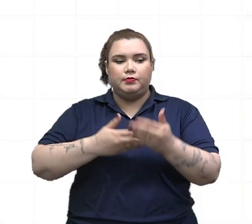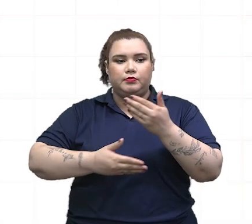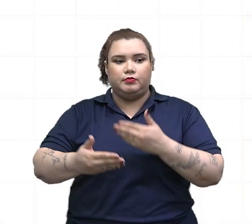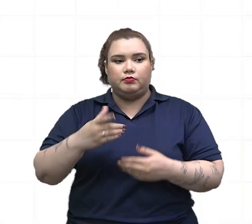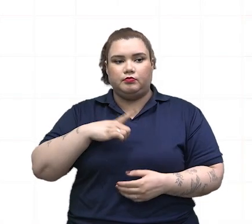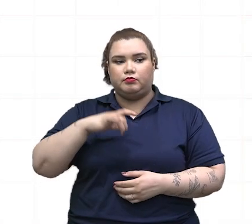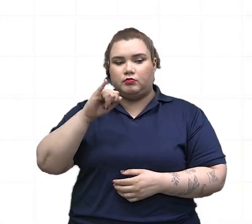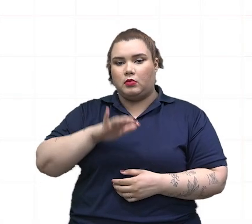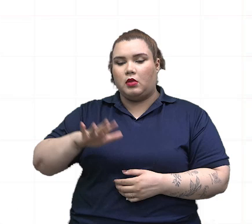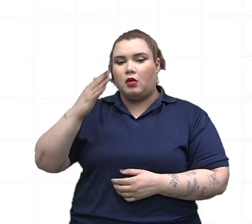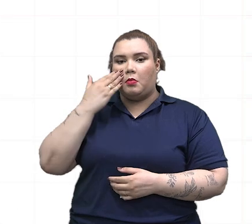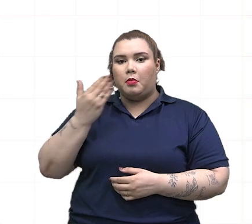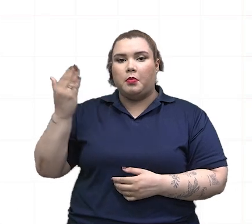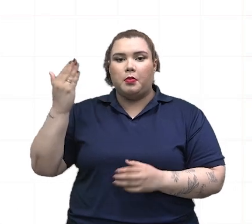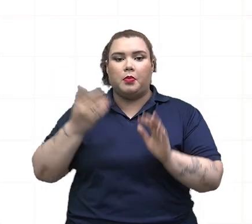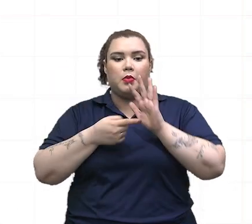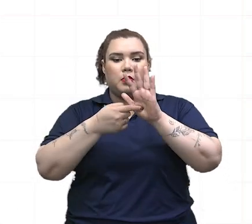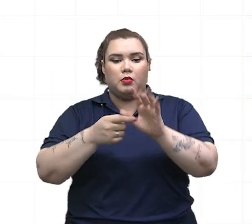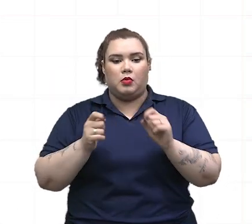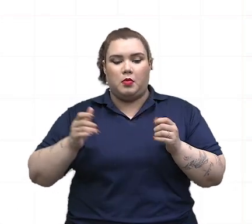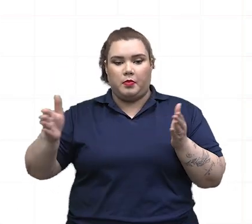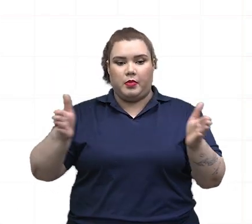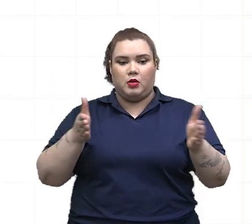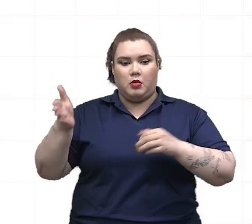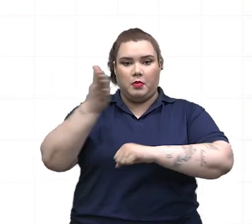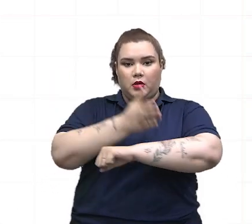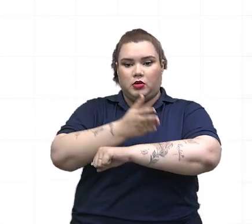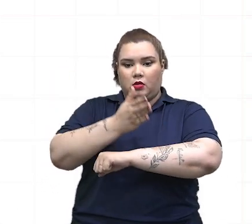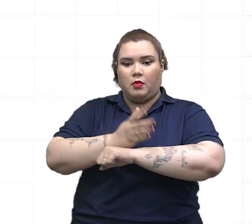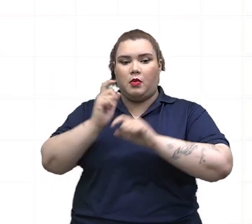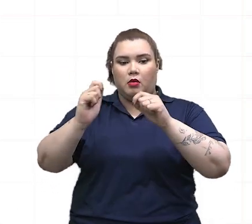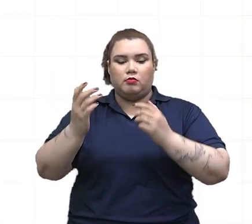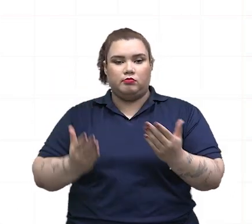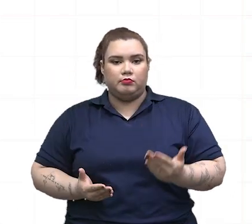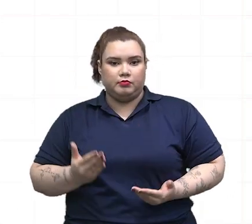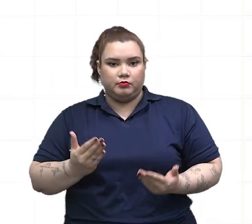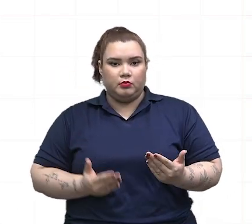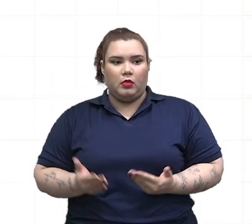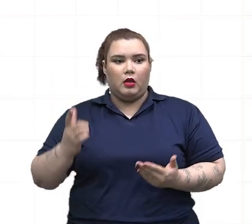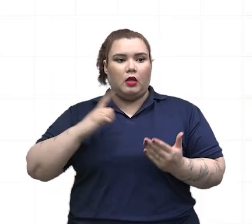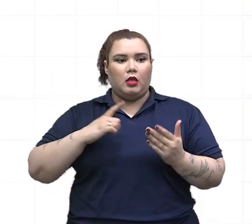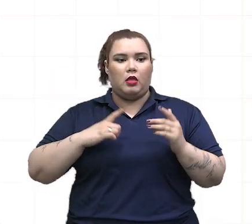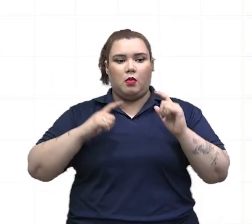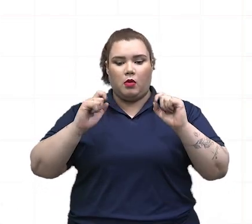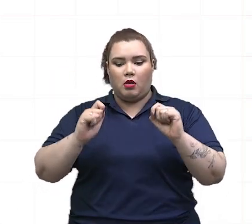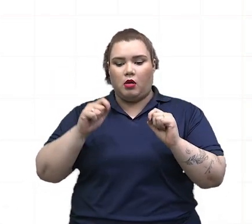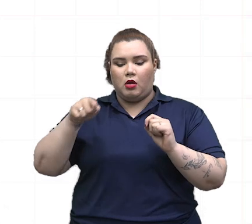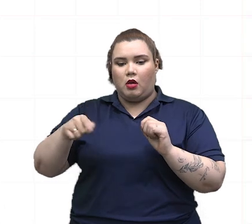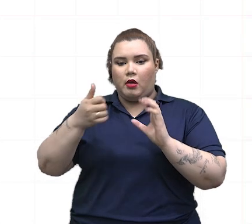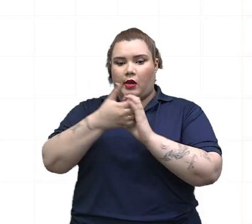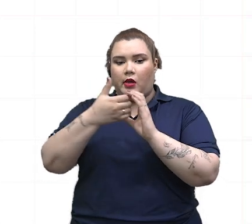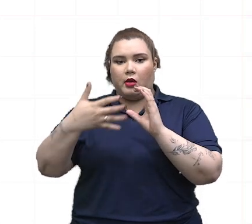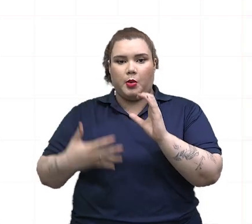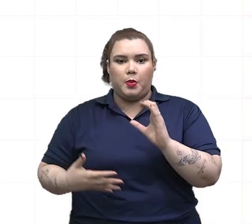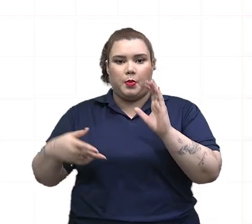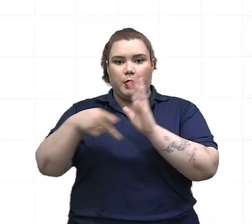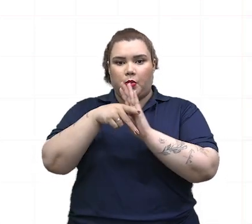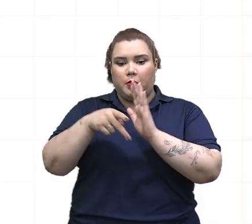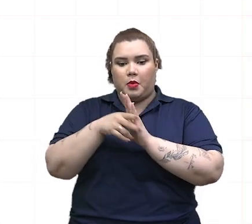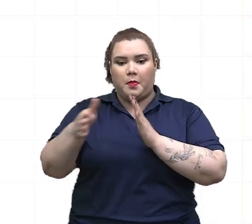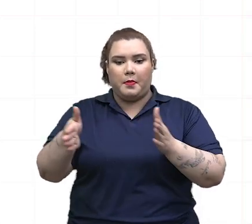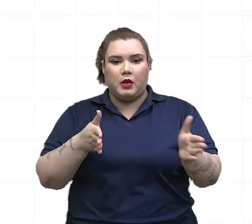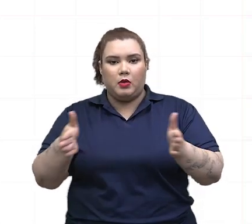então, na Idade Medieval, a servidão, né? O regime de servidão, ele é característico da